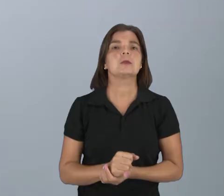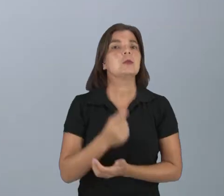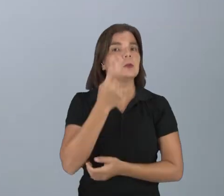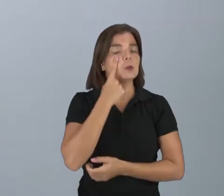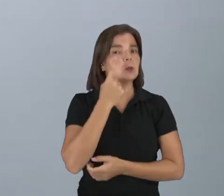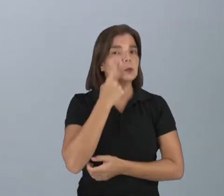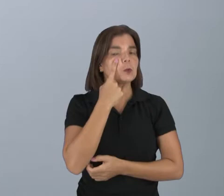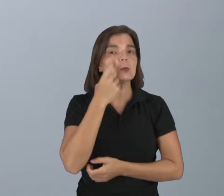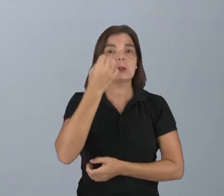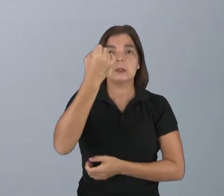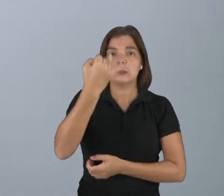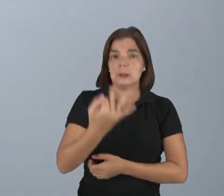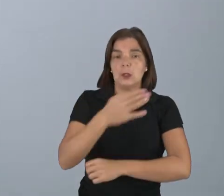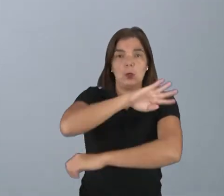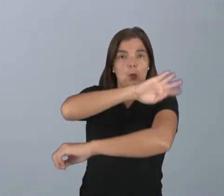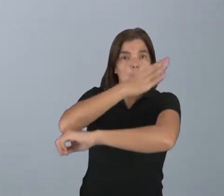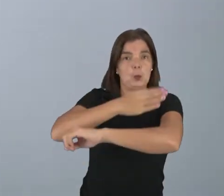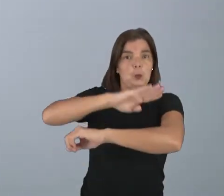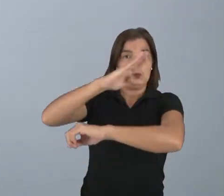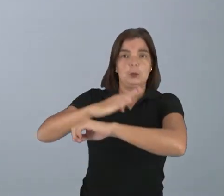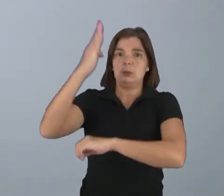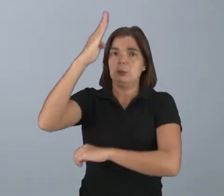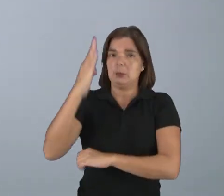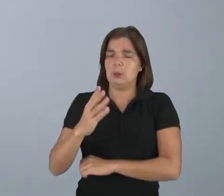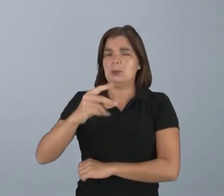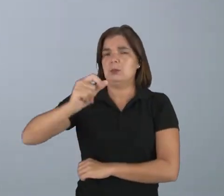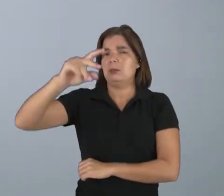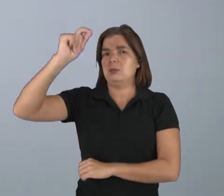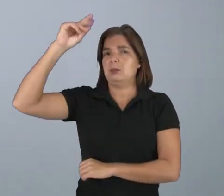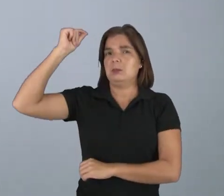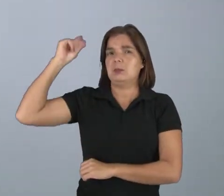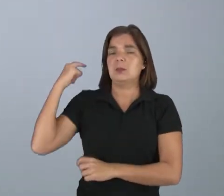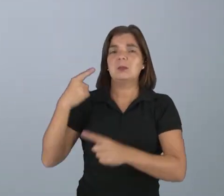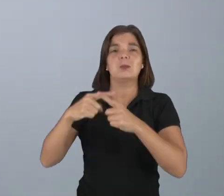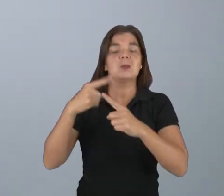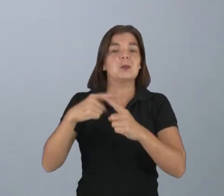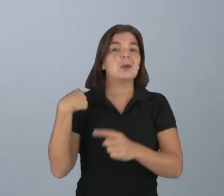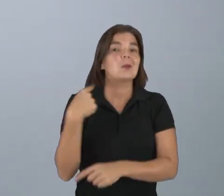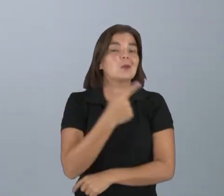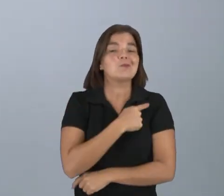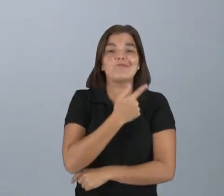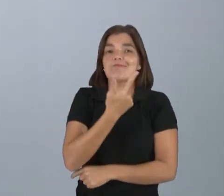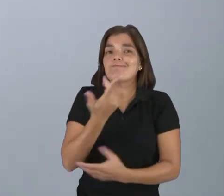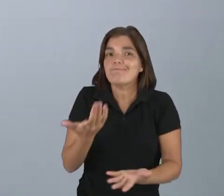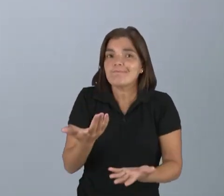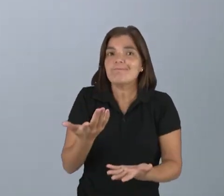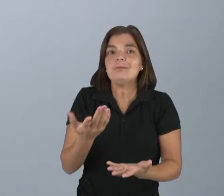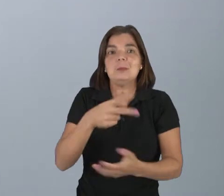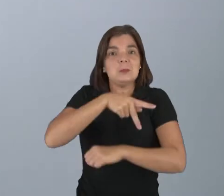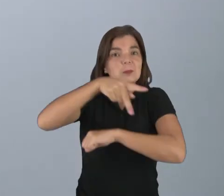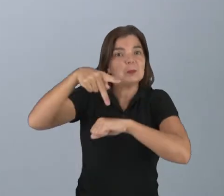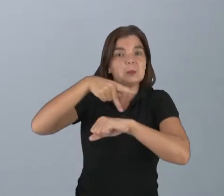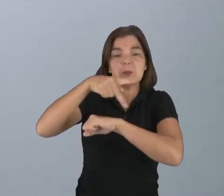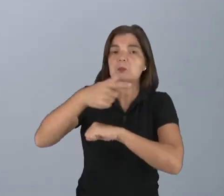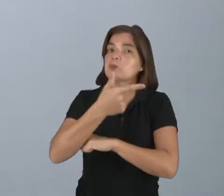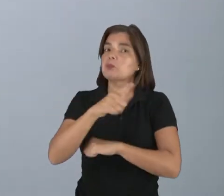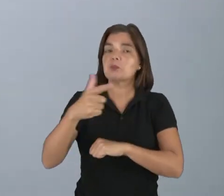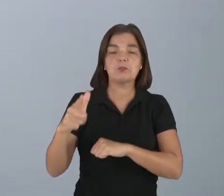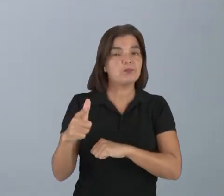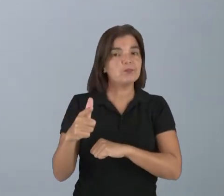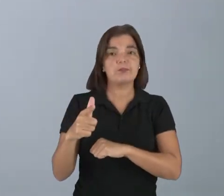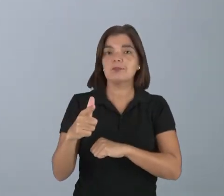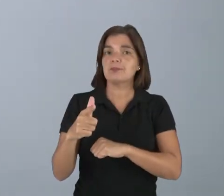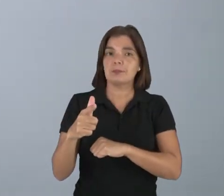diz que o relevo brasileiro é bastante antigo, é porque nós não temos em nosso país, não há mais